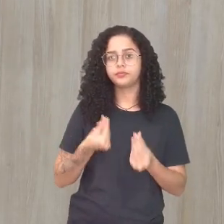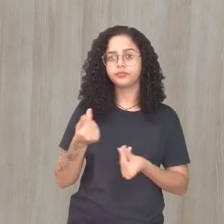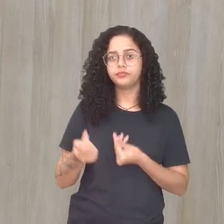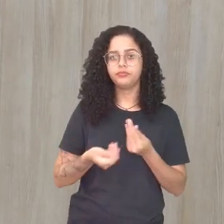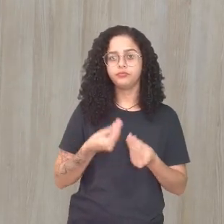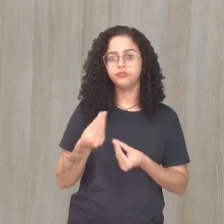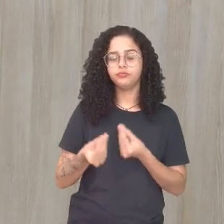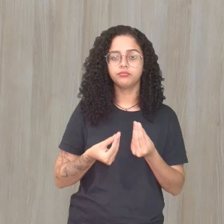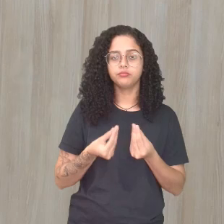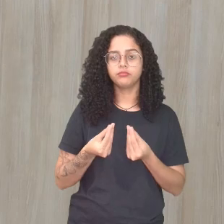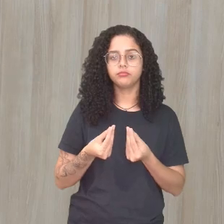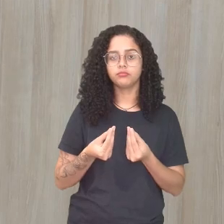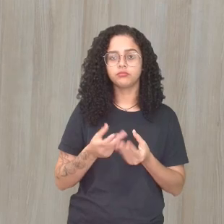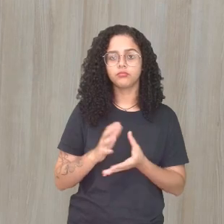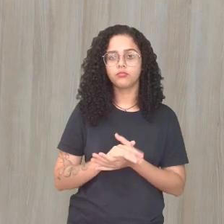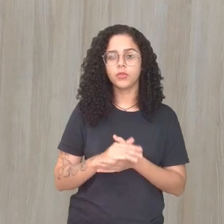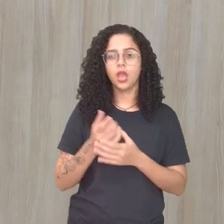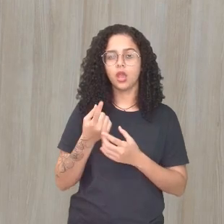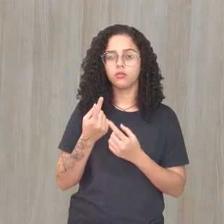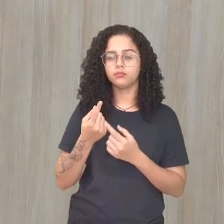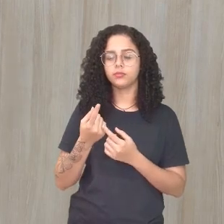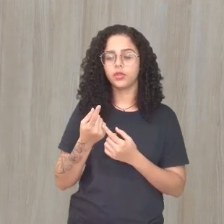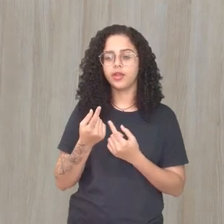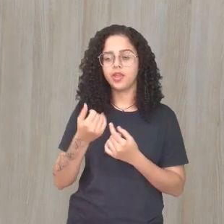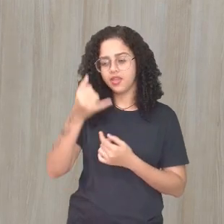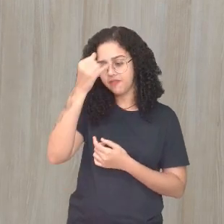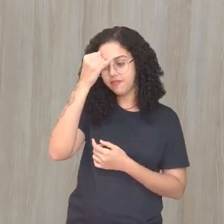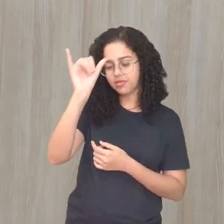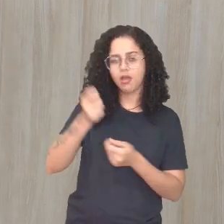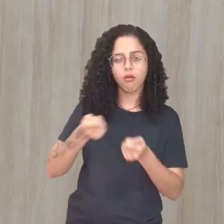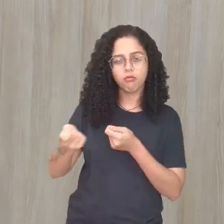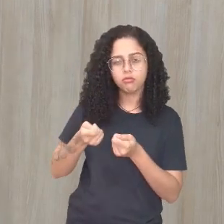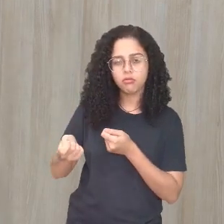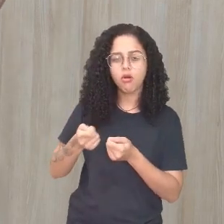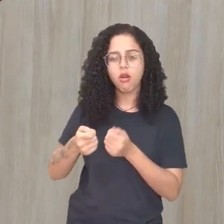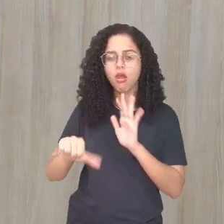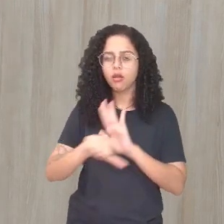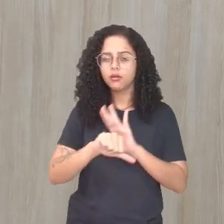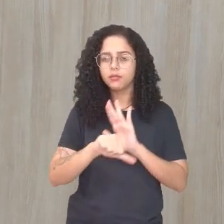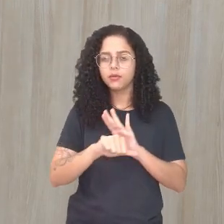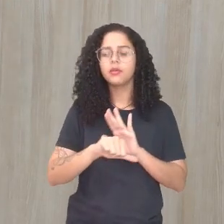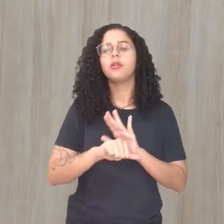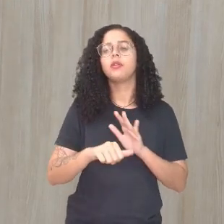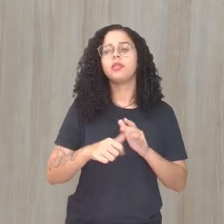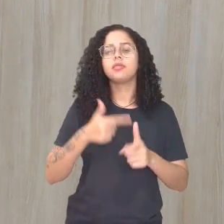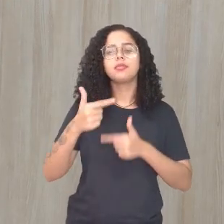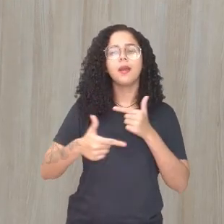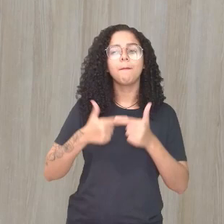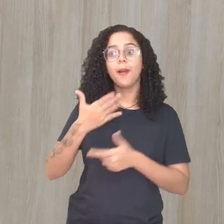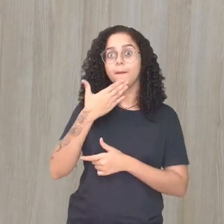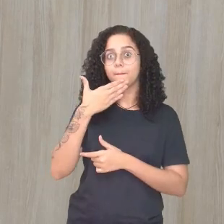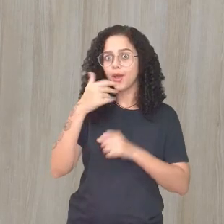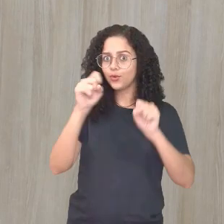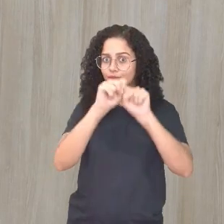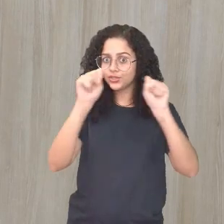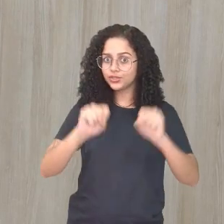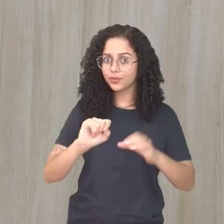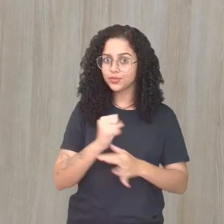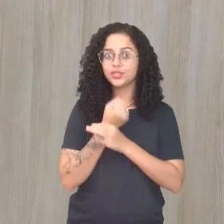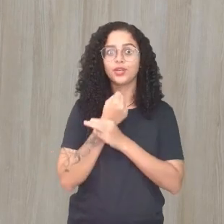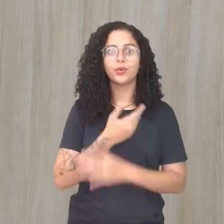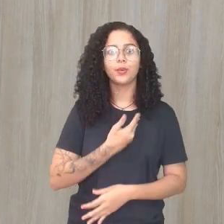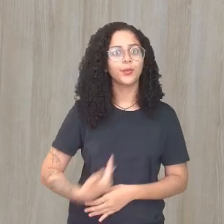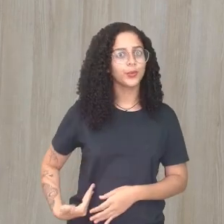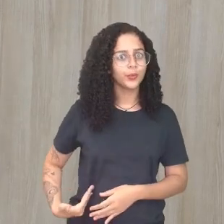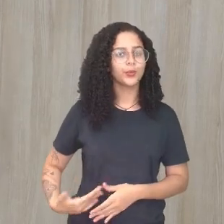de contenção da criminalidade, né, das polícias militares, trabalha melhorando o sistema de segurança pública,